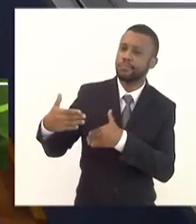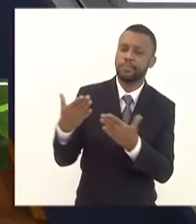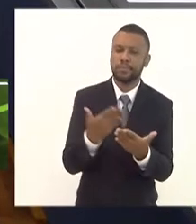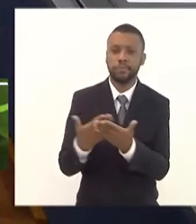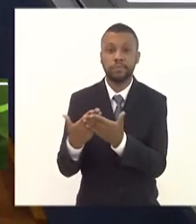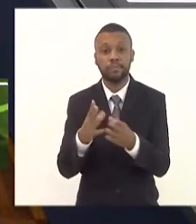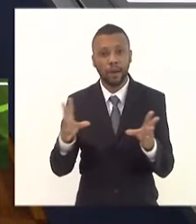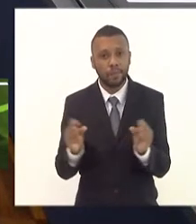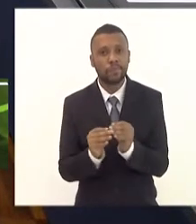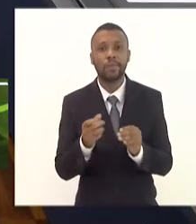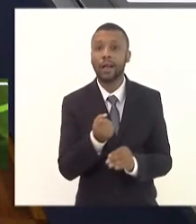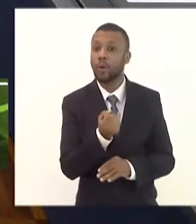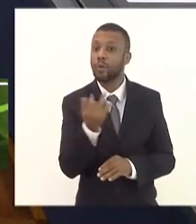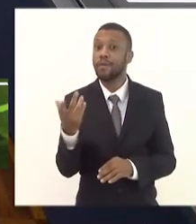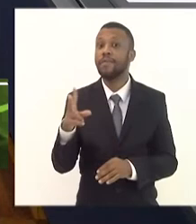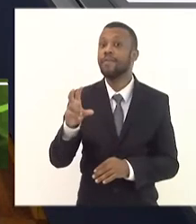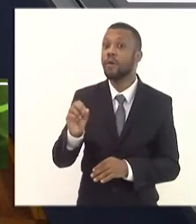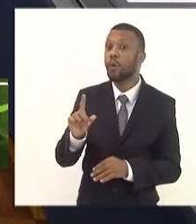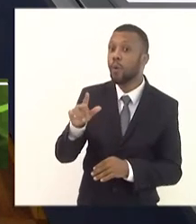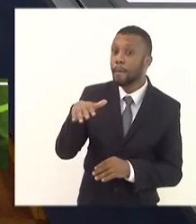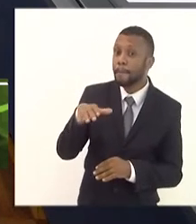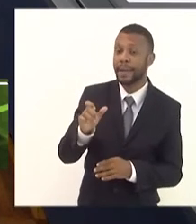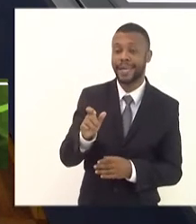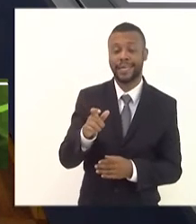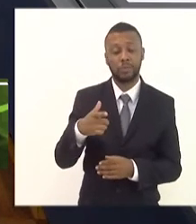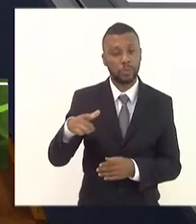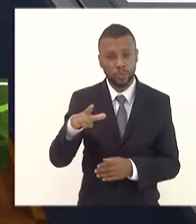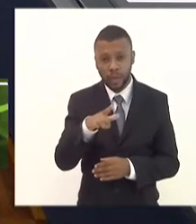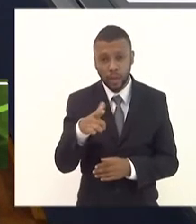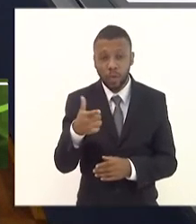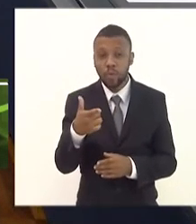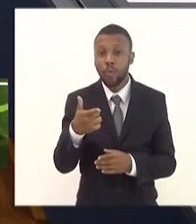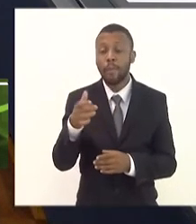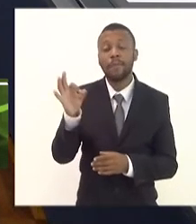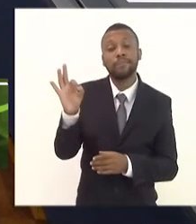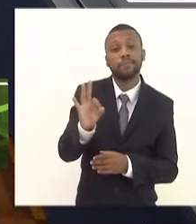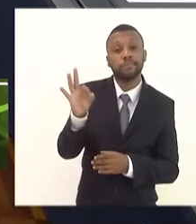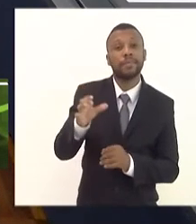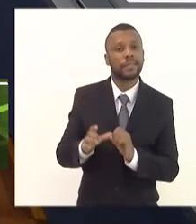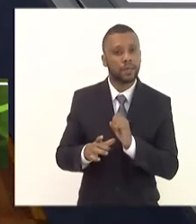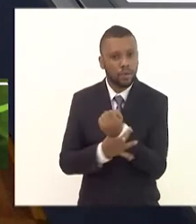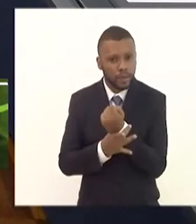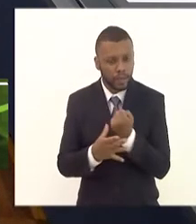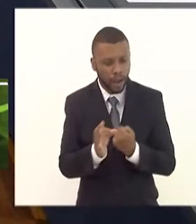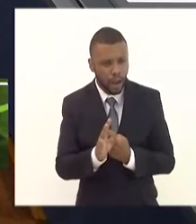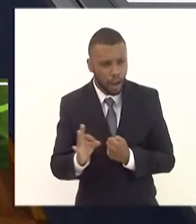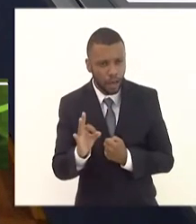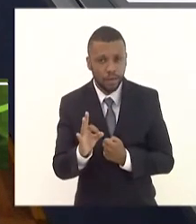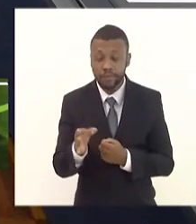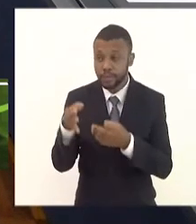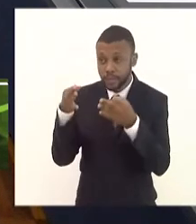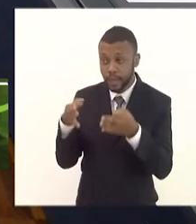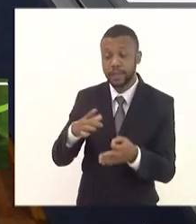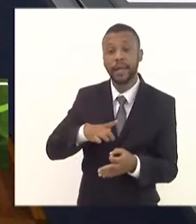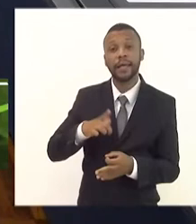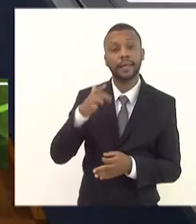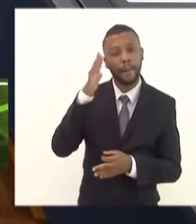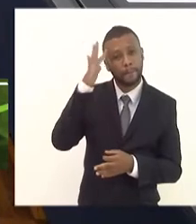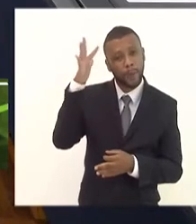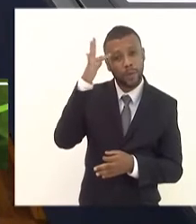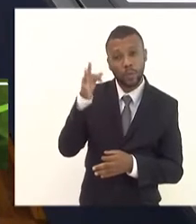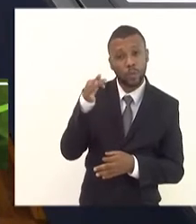do volume. Não tem um coeficiente de segurança? É adotado? Justamente, essa projeção já é